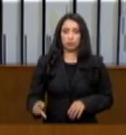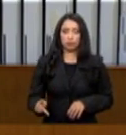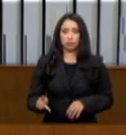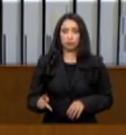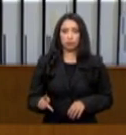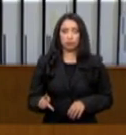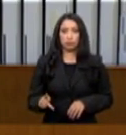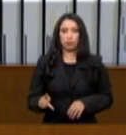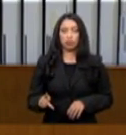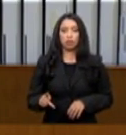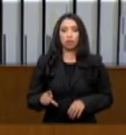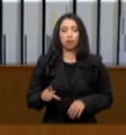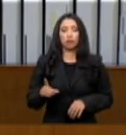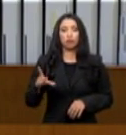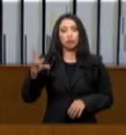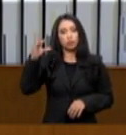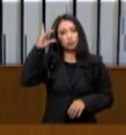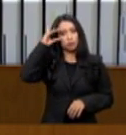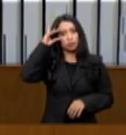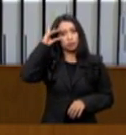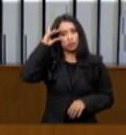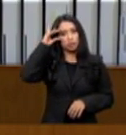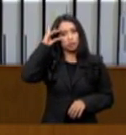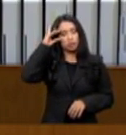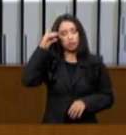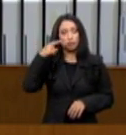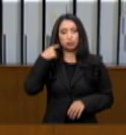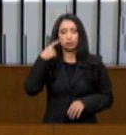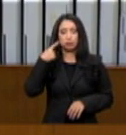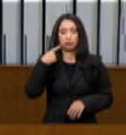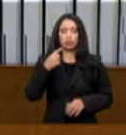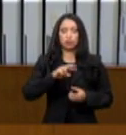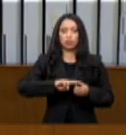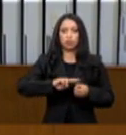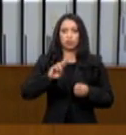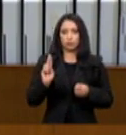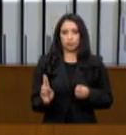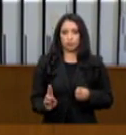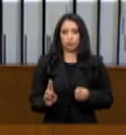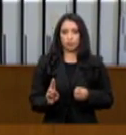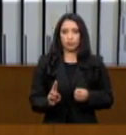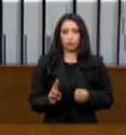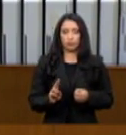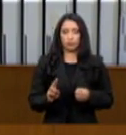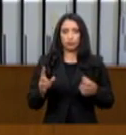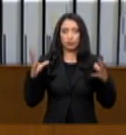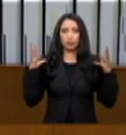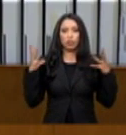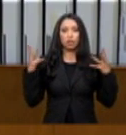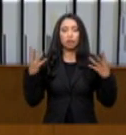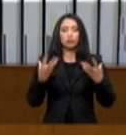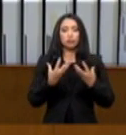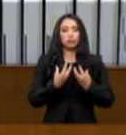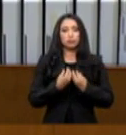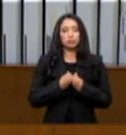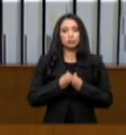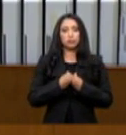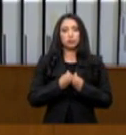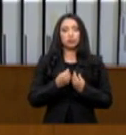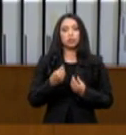o ministro advogado-geral da União, doutor André Luiz de Almeida Mendonça. Ministra Carmen Lúcia, como relatora, para